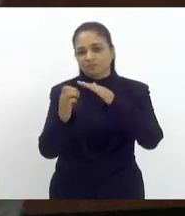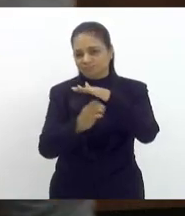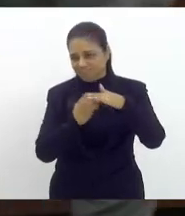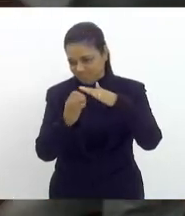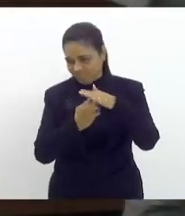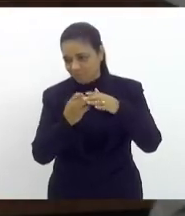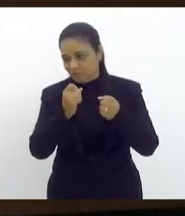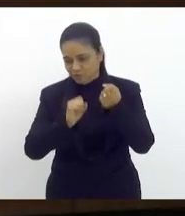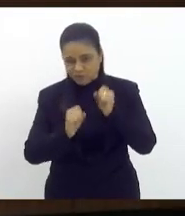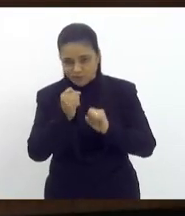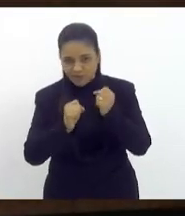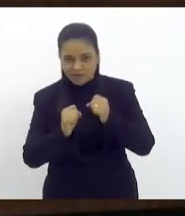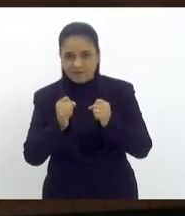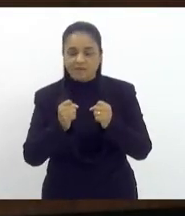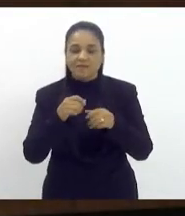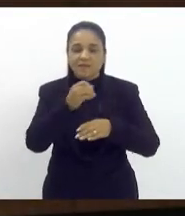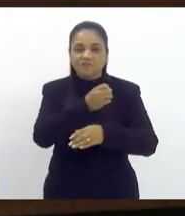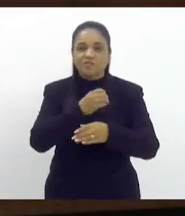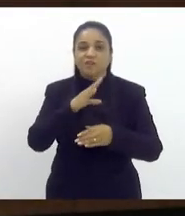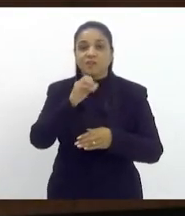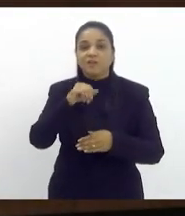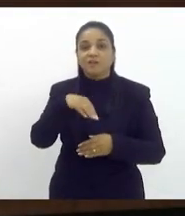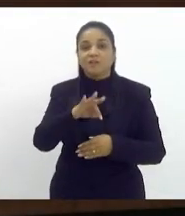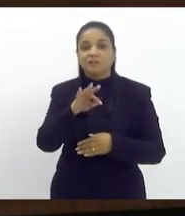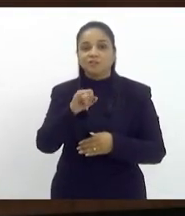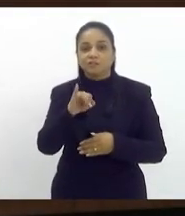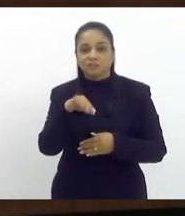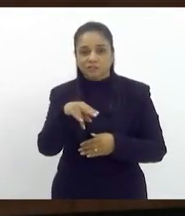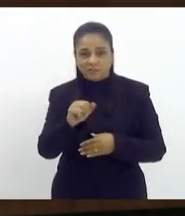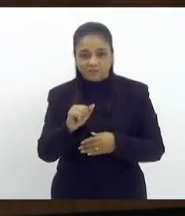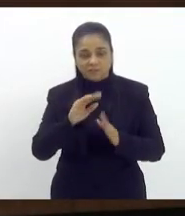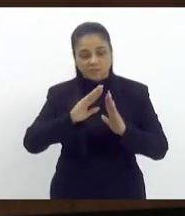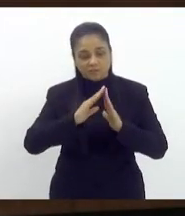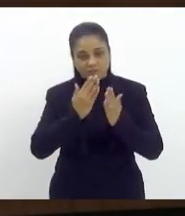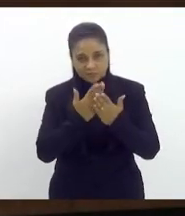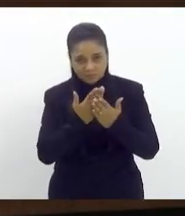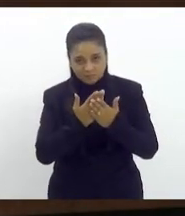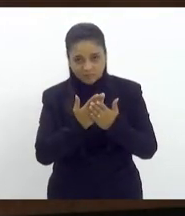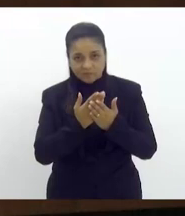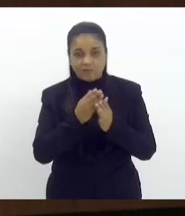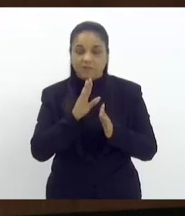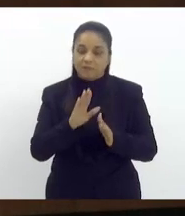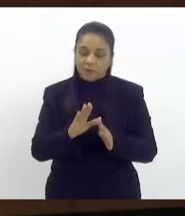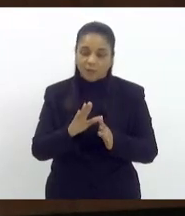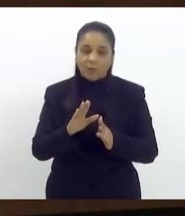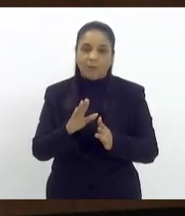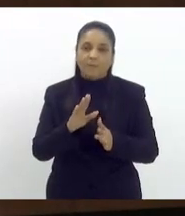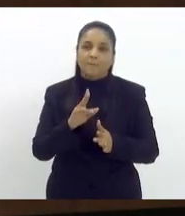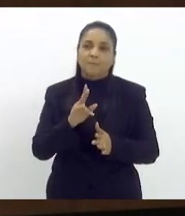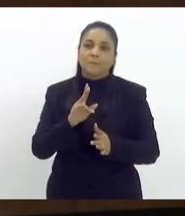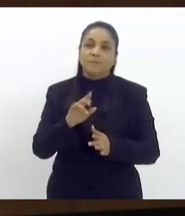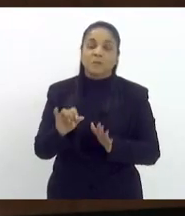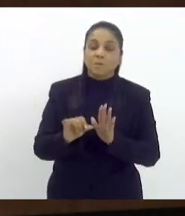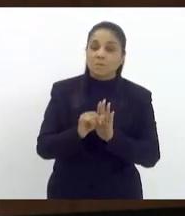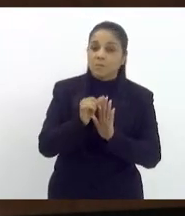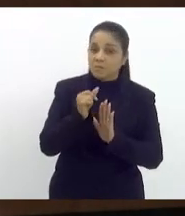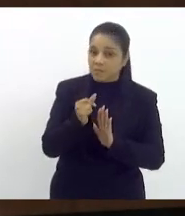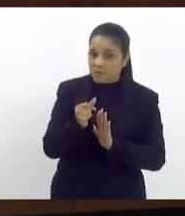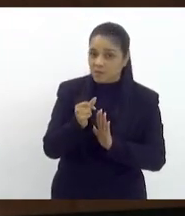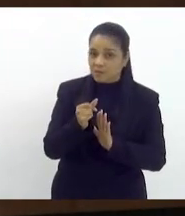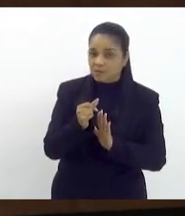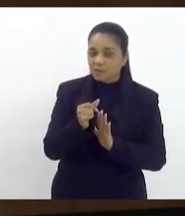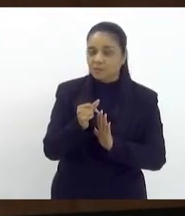isso recentemente com grande alarde é uma preocupação do setor presidente dos seguintes sentido primeiro